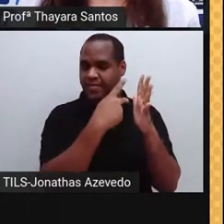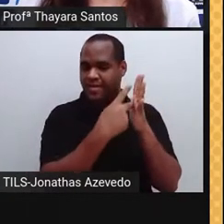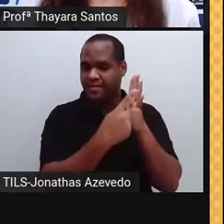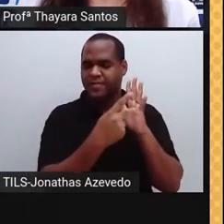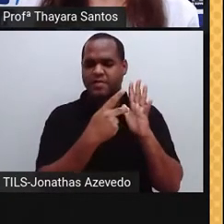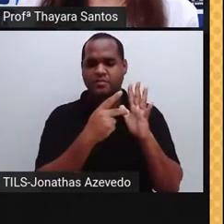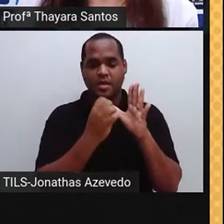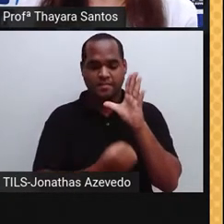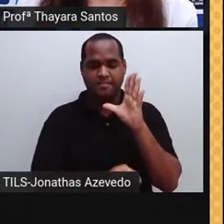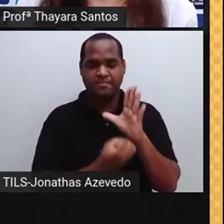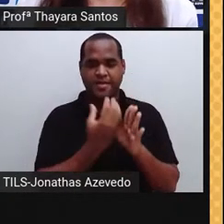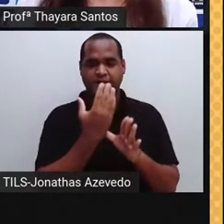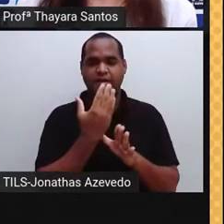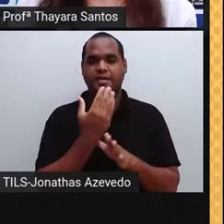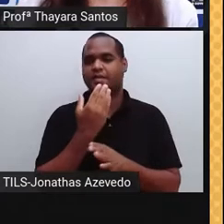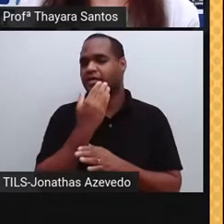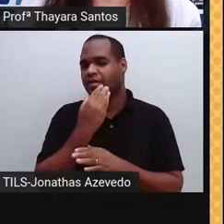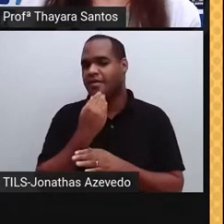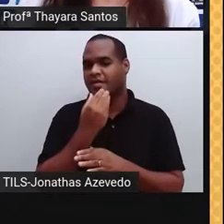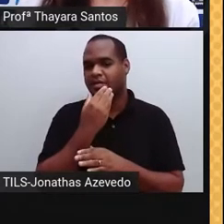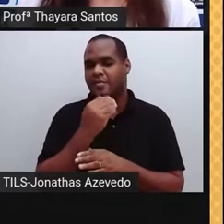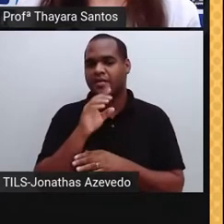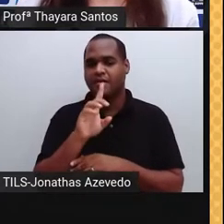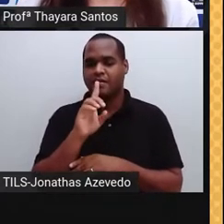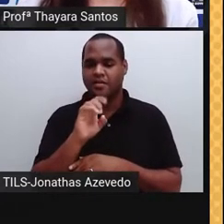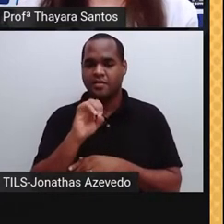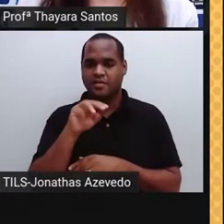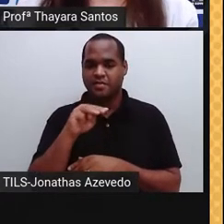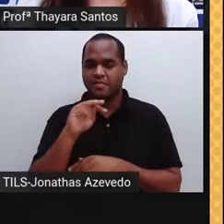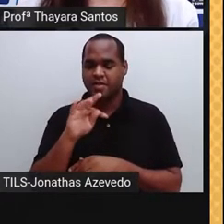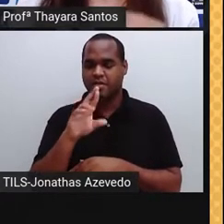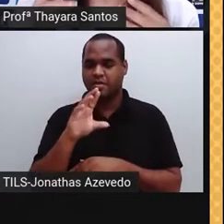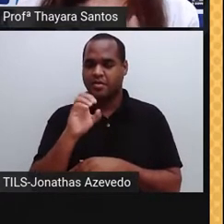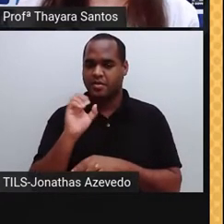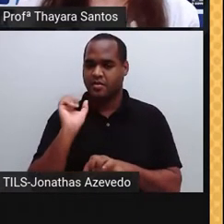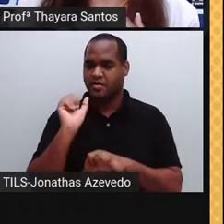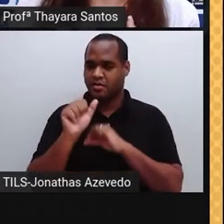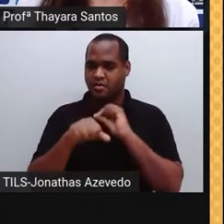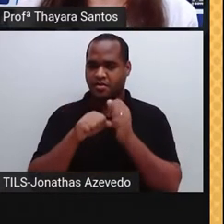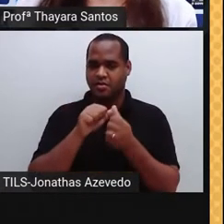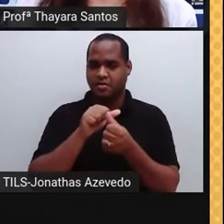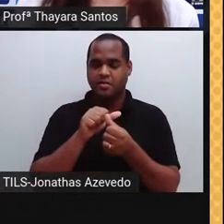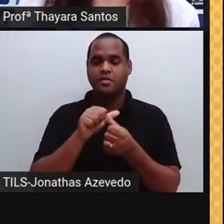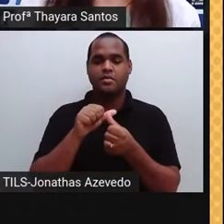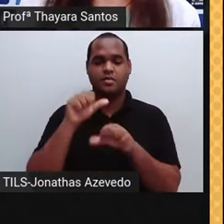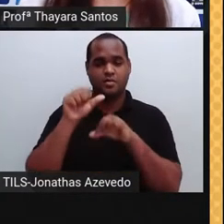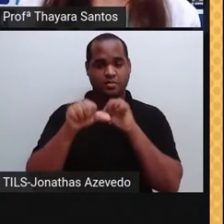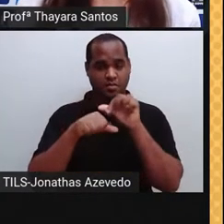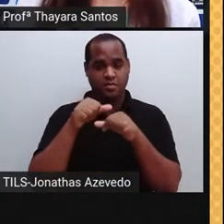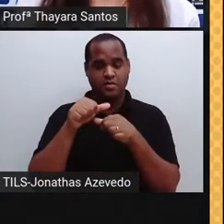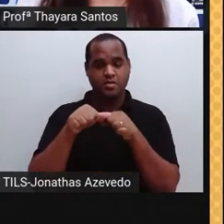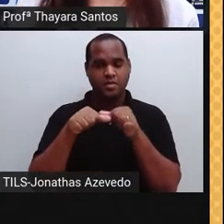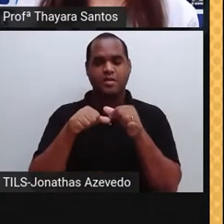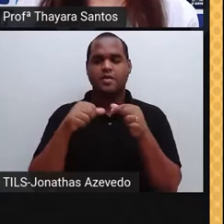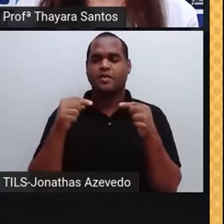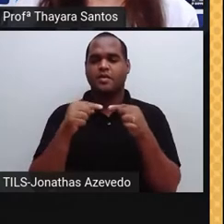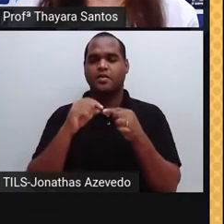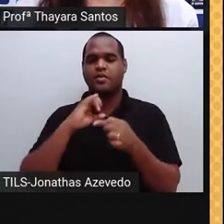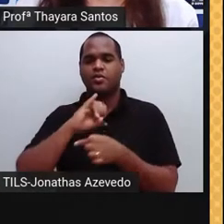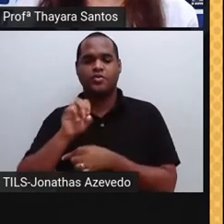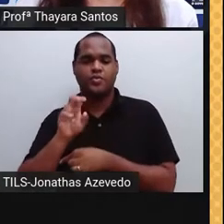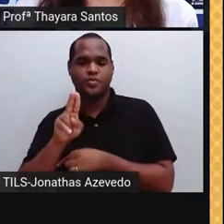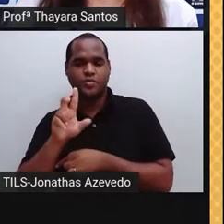foi criada por Dmitri Mendeleev e ela foi atualizada por Julius Lothar Meyer. ela